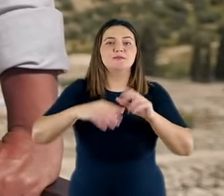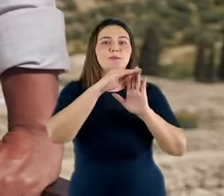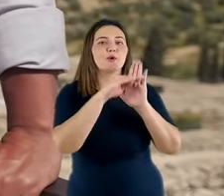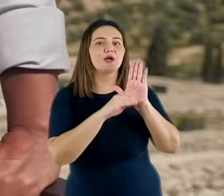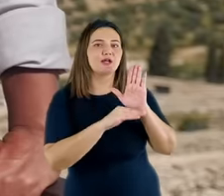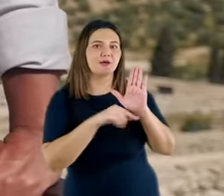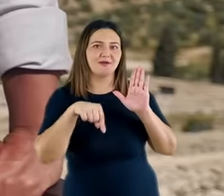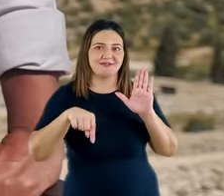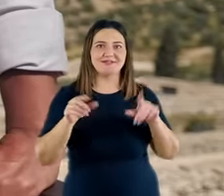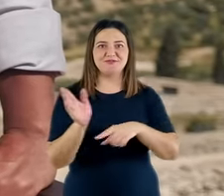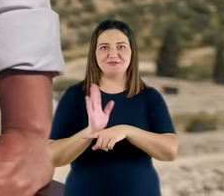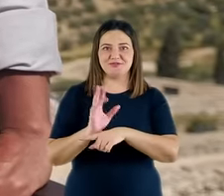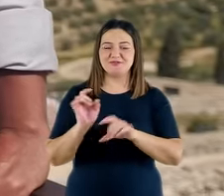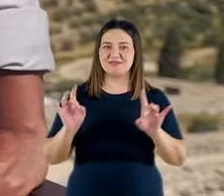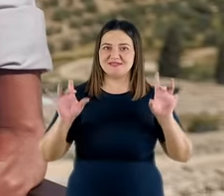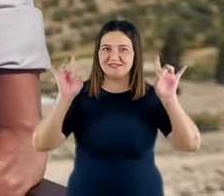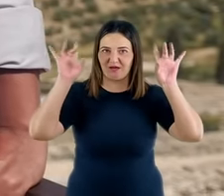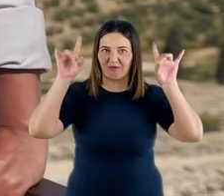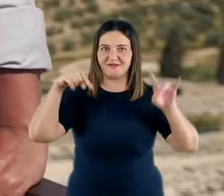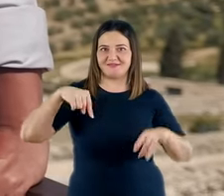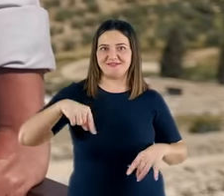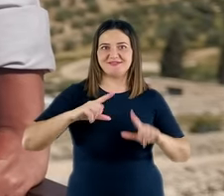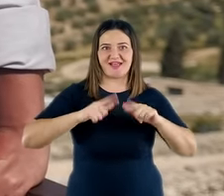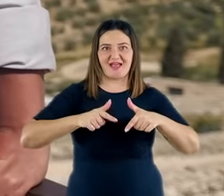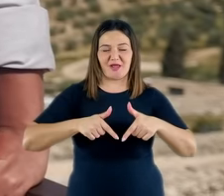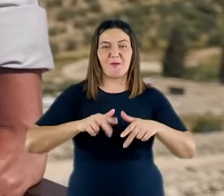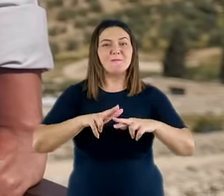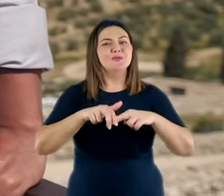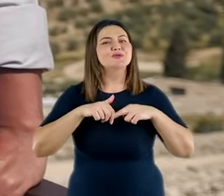nos próximos programas dessa série especial do Evidências aqui em